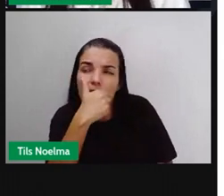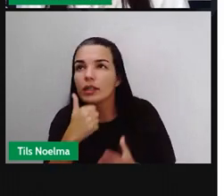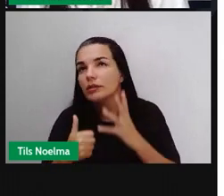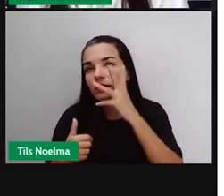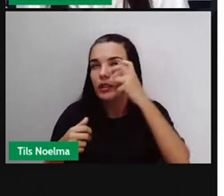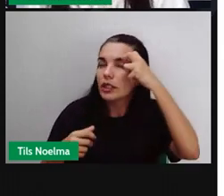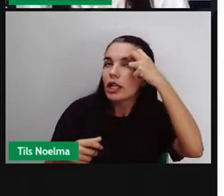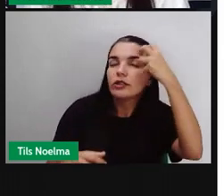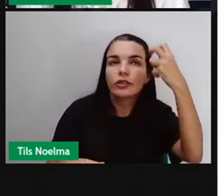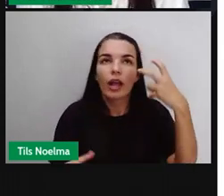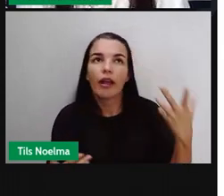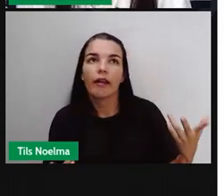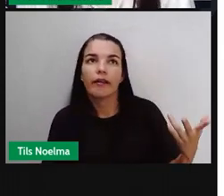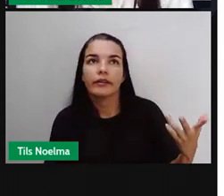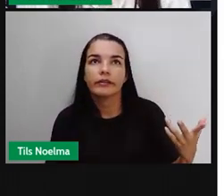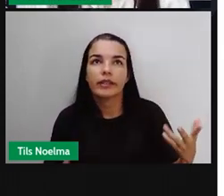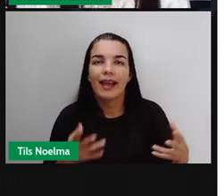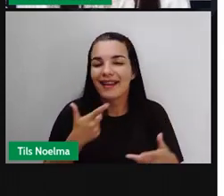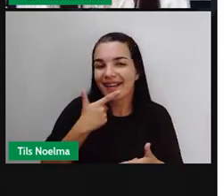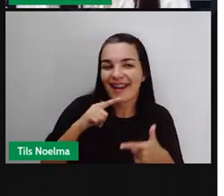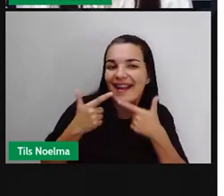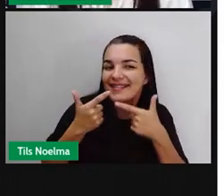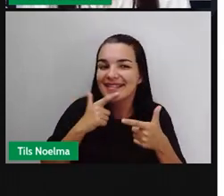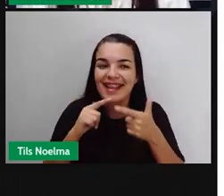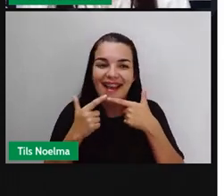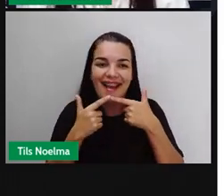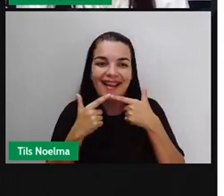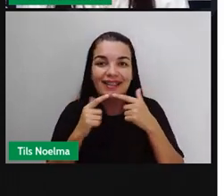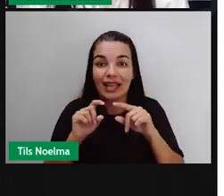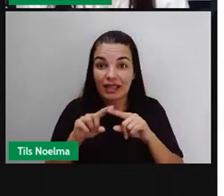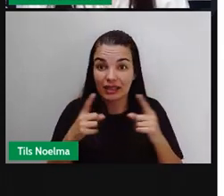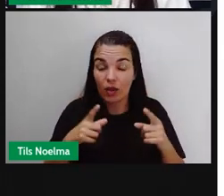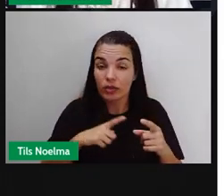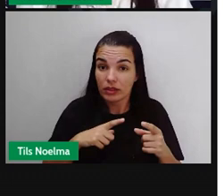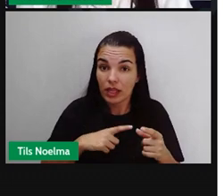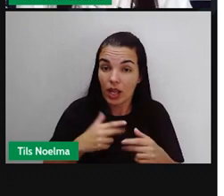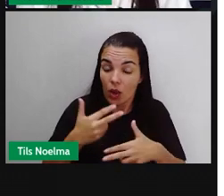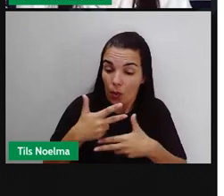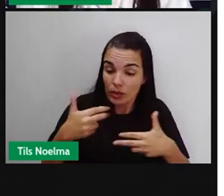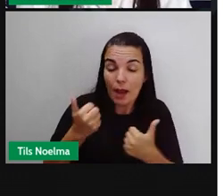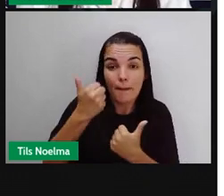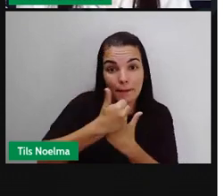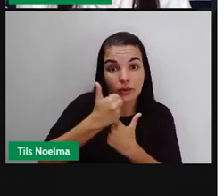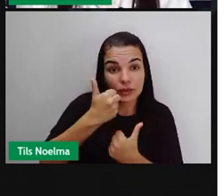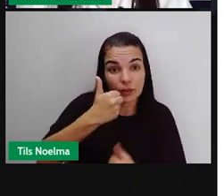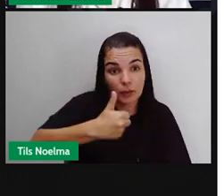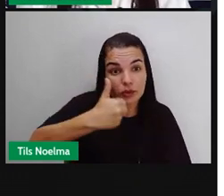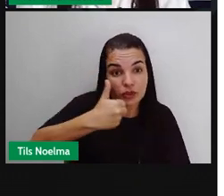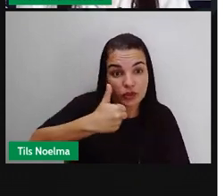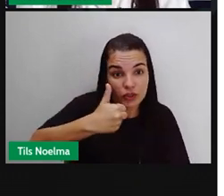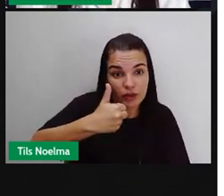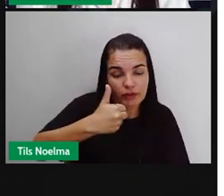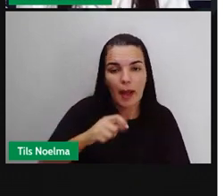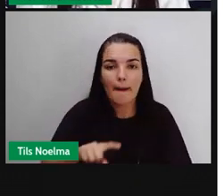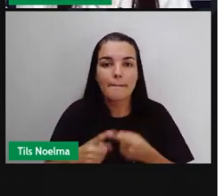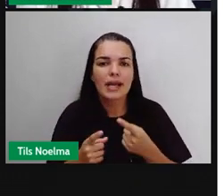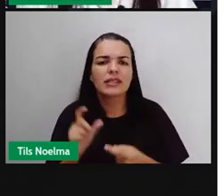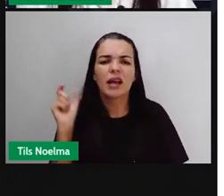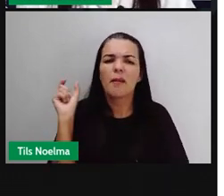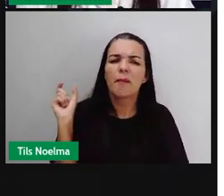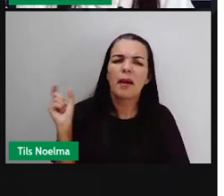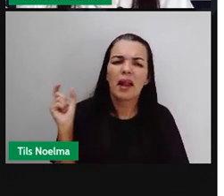belo, inteligente, né? Engraçado, são coisas positivas. Mas no caso aí, dessas palavras acima,